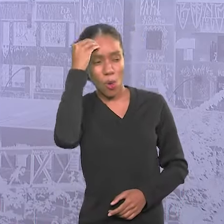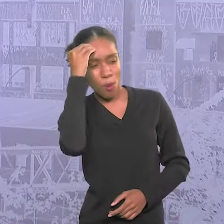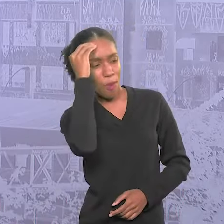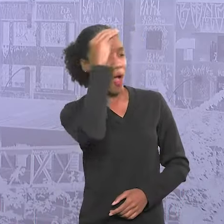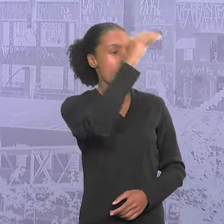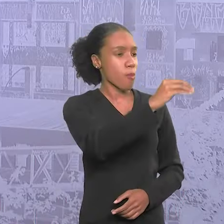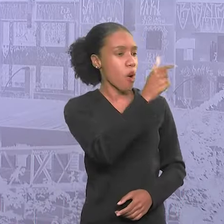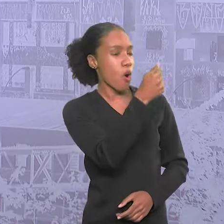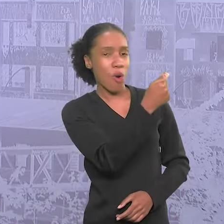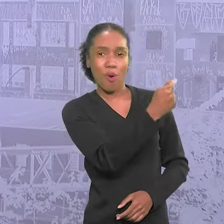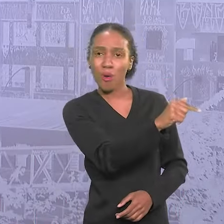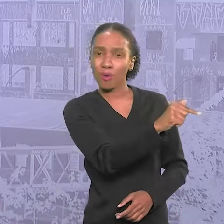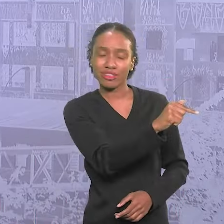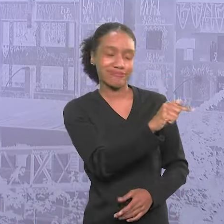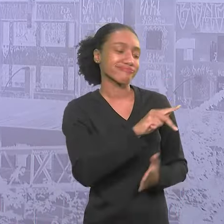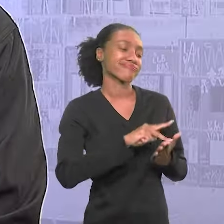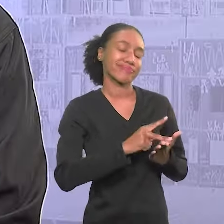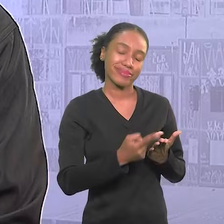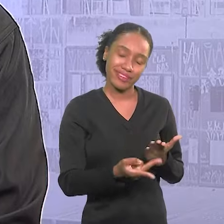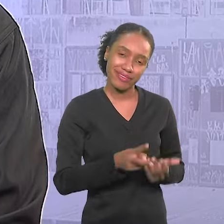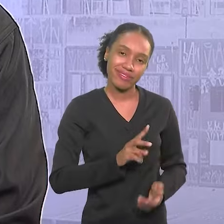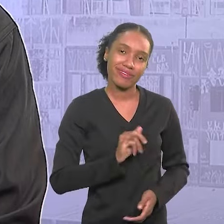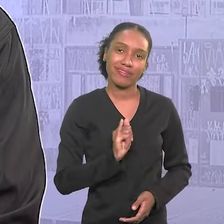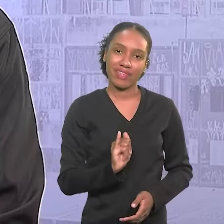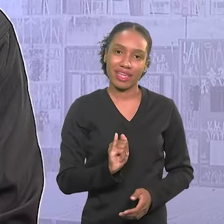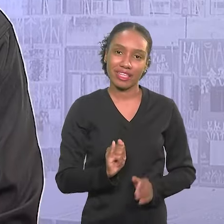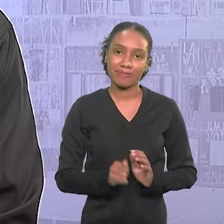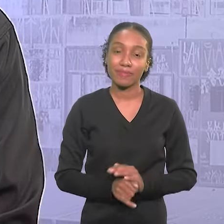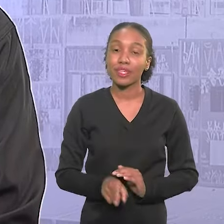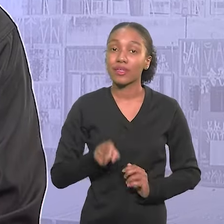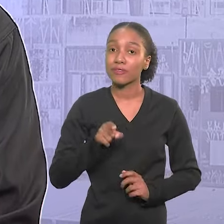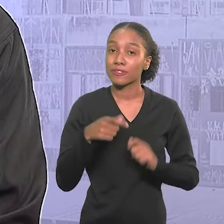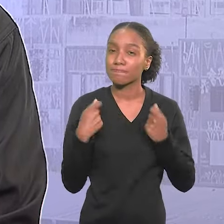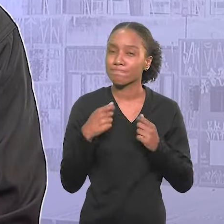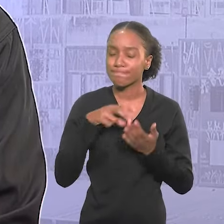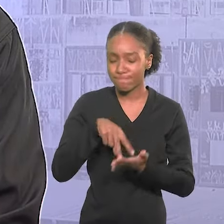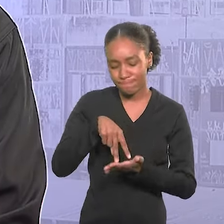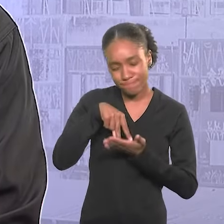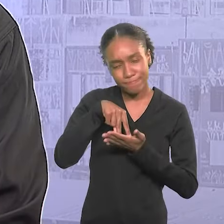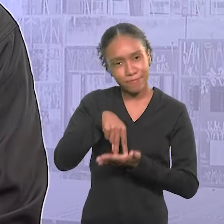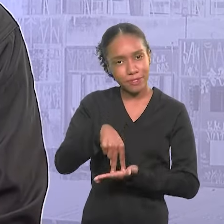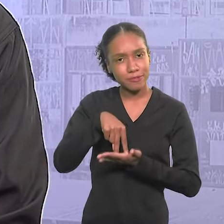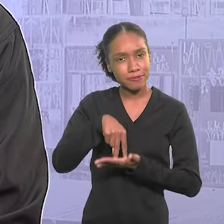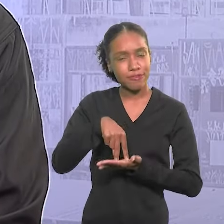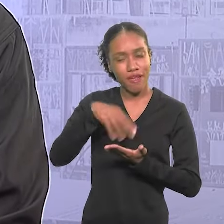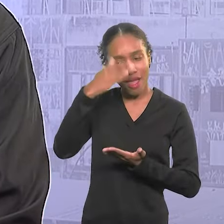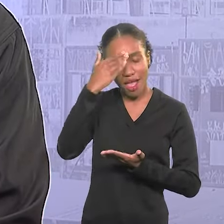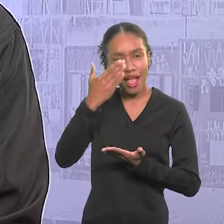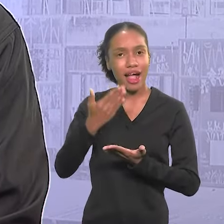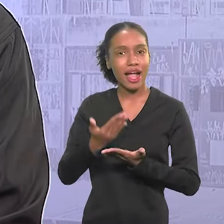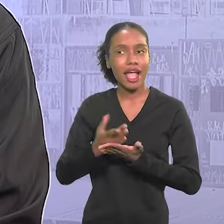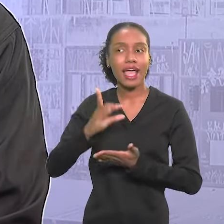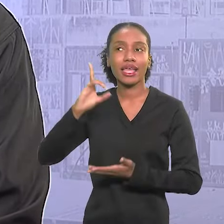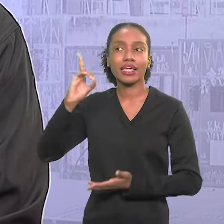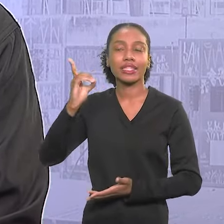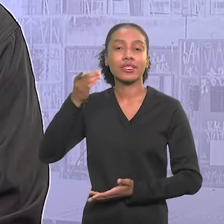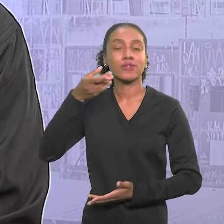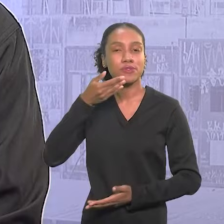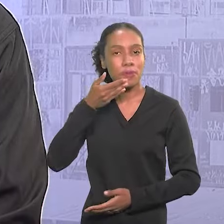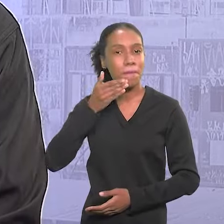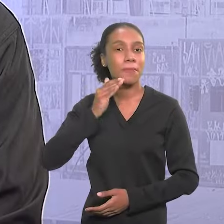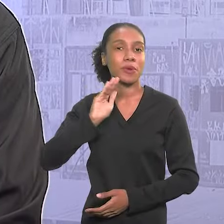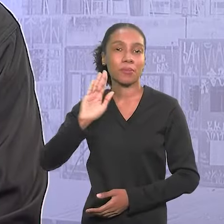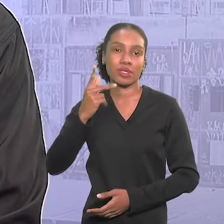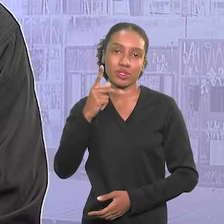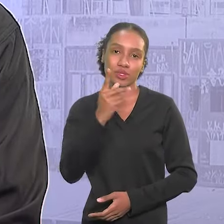atribuir ao outro aquilo que é nosso então que você seja uma pessoa firme na convicção da